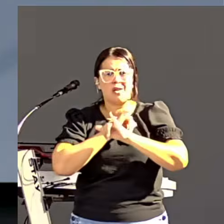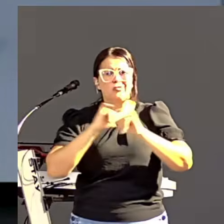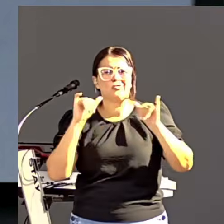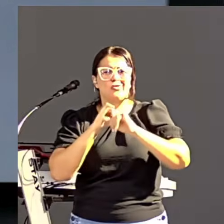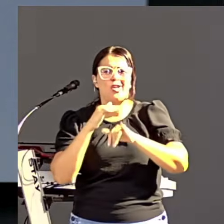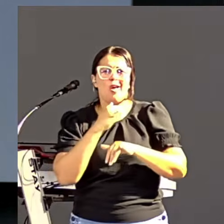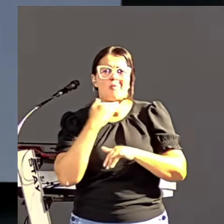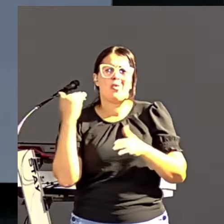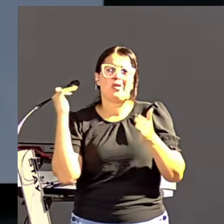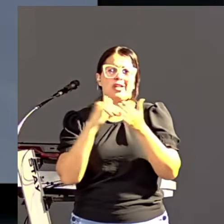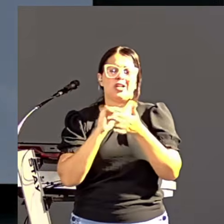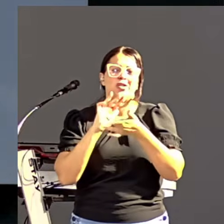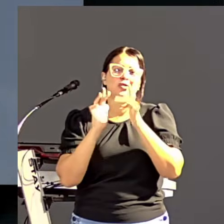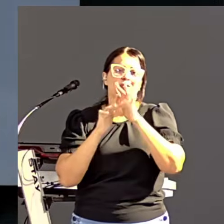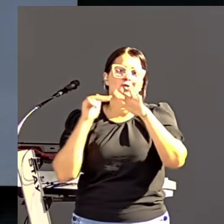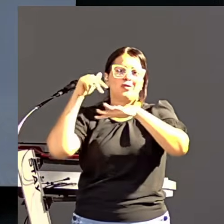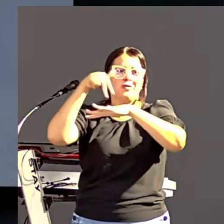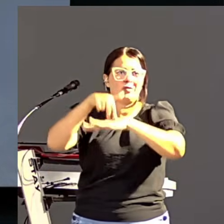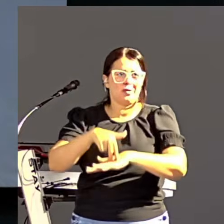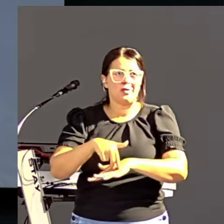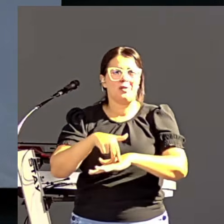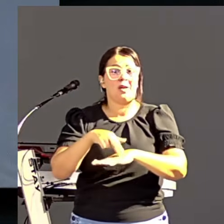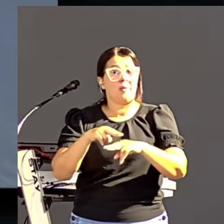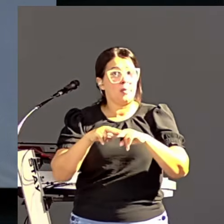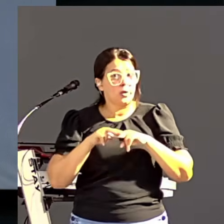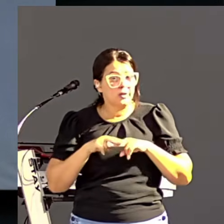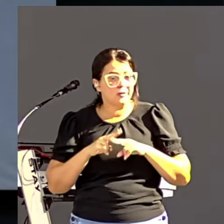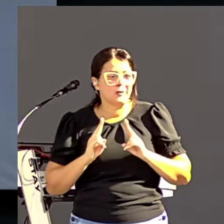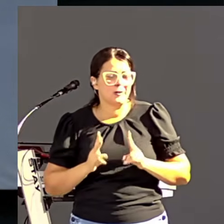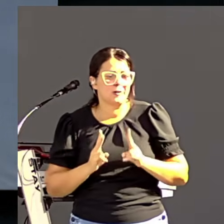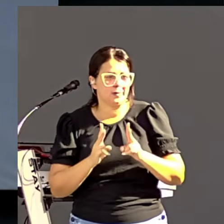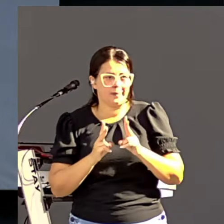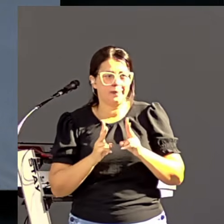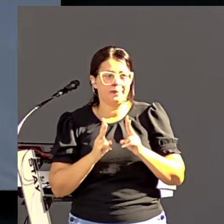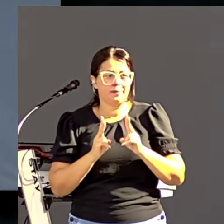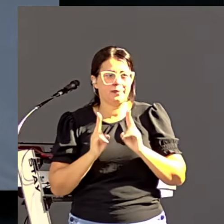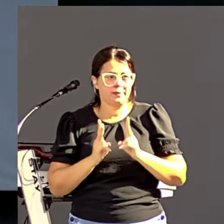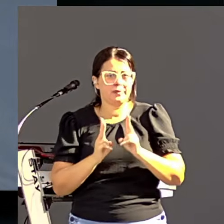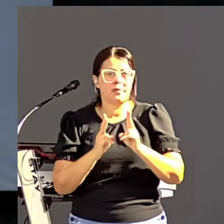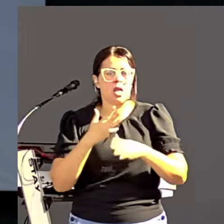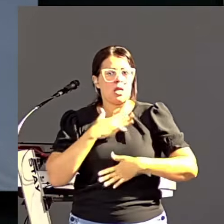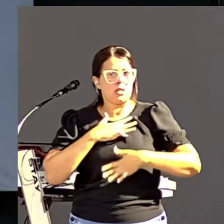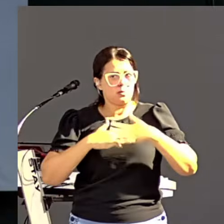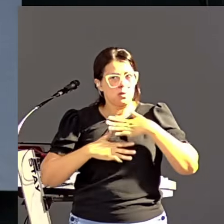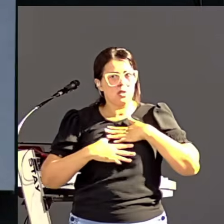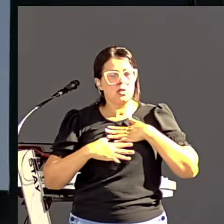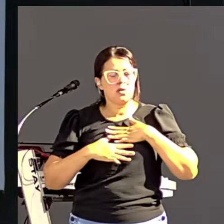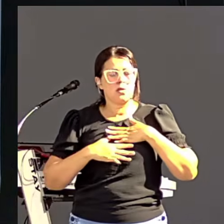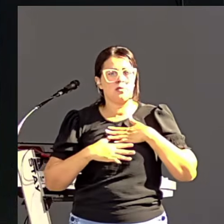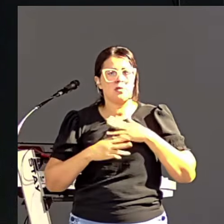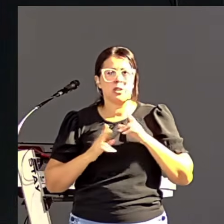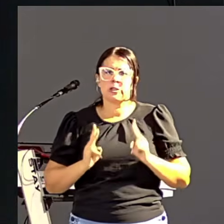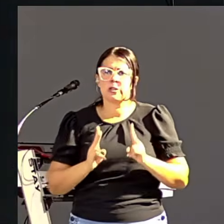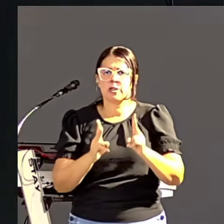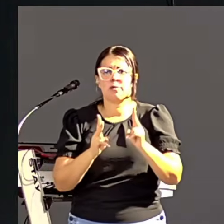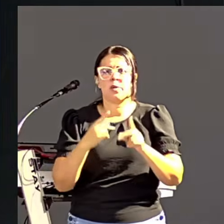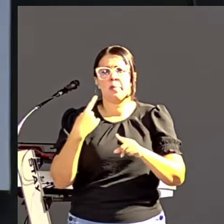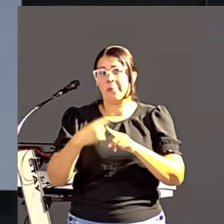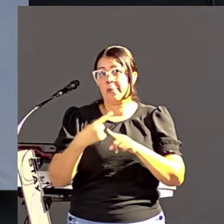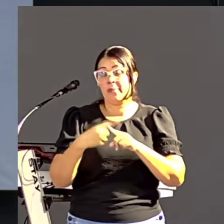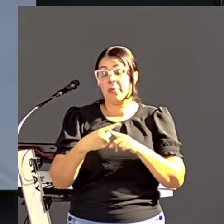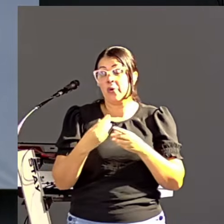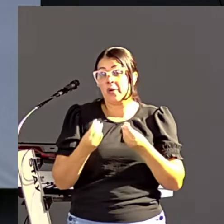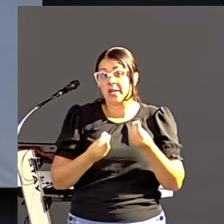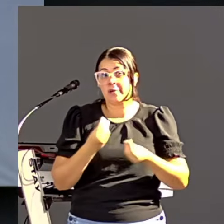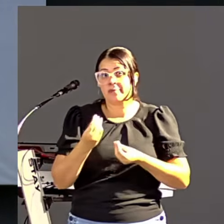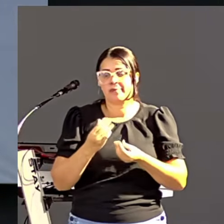Senhor até que Ele venha. Por isso, examine-se, pois, o homem a si mesmo. Examine-se, pois, o homem a si